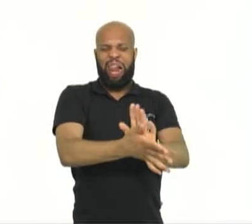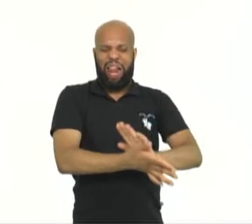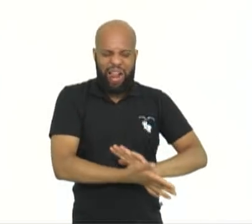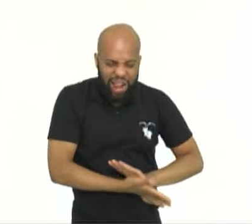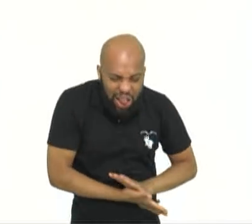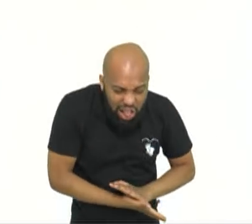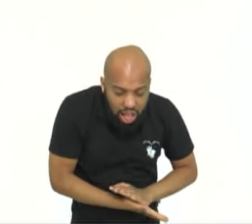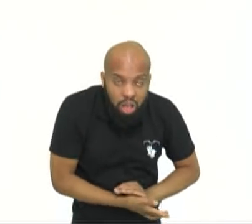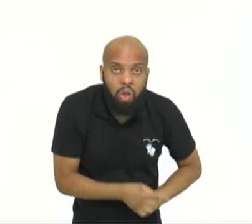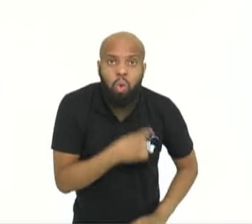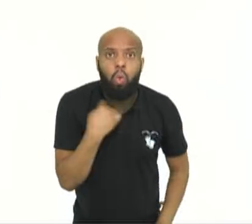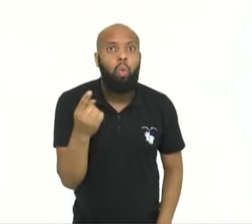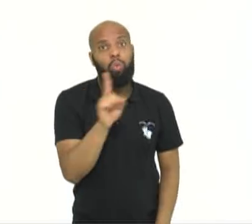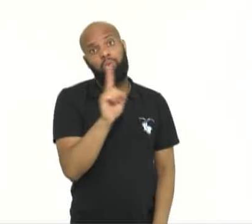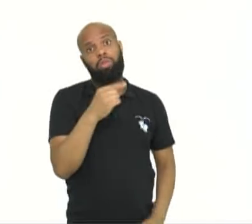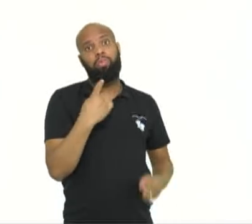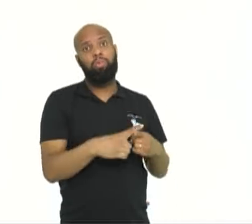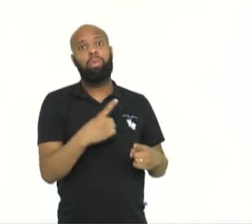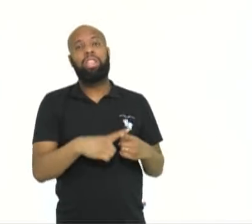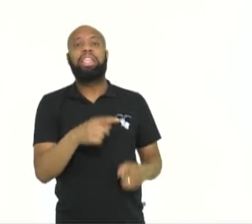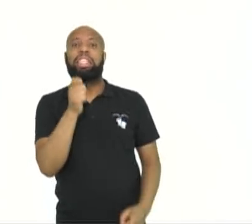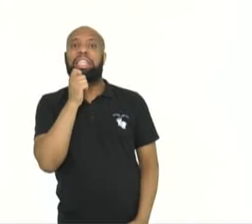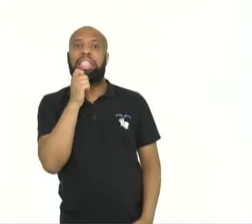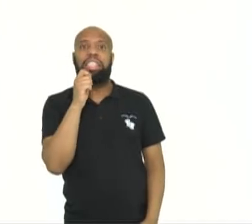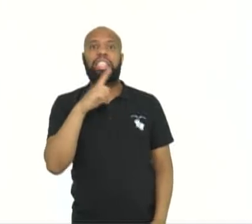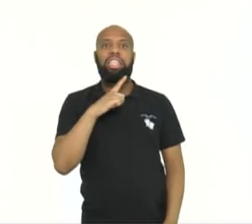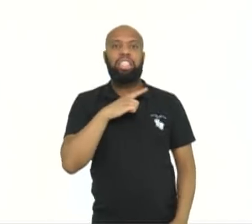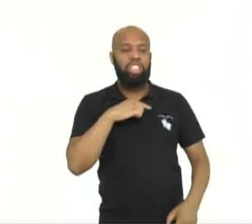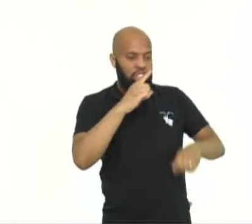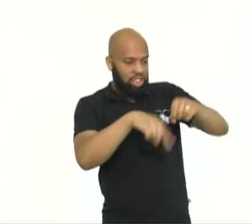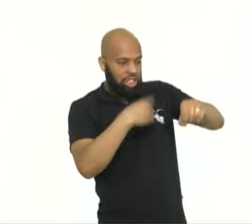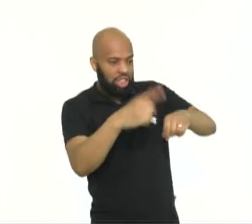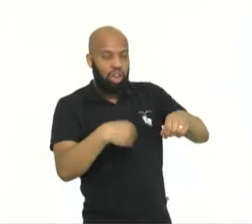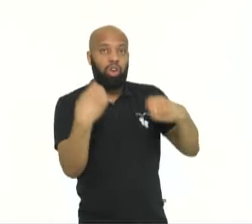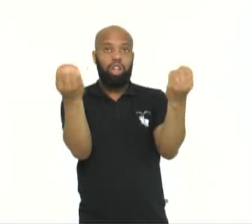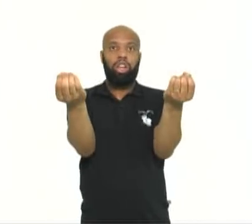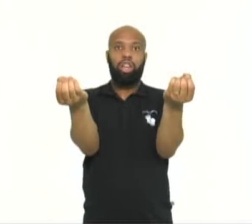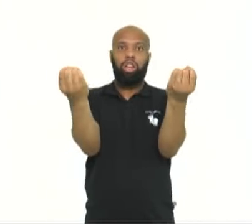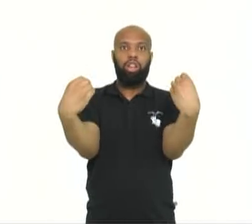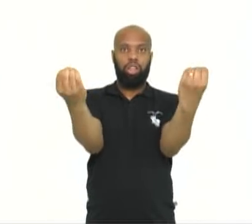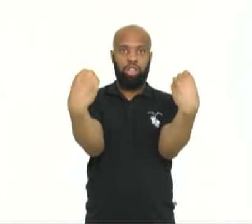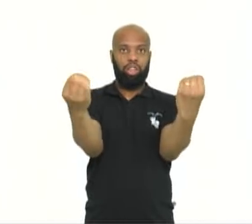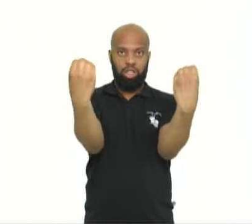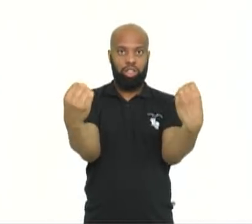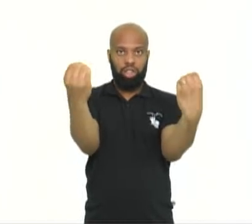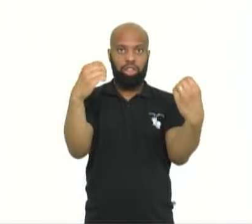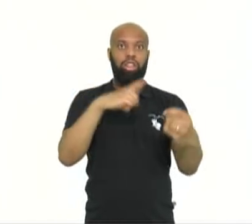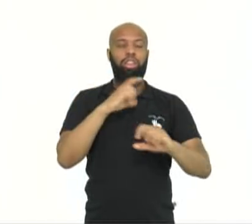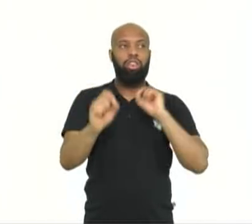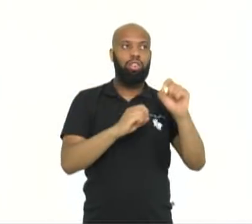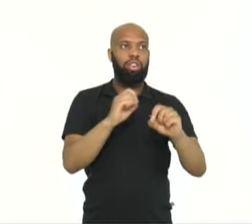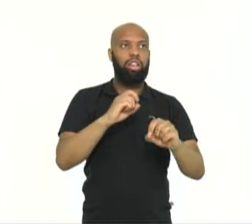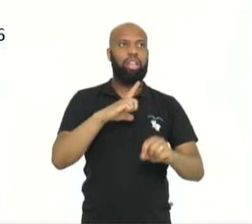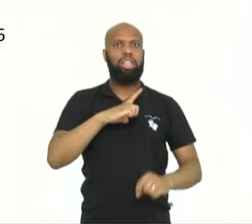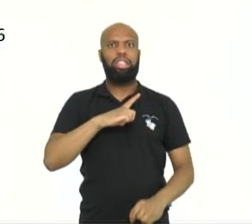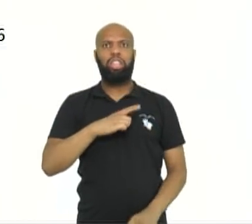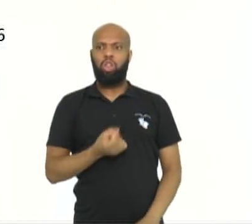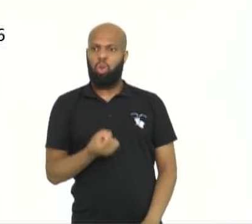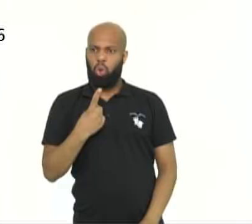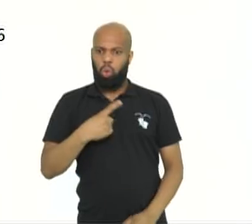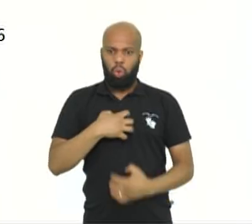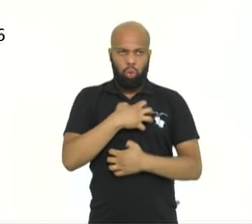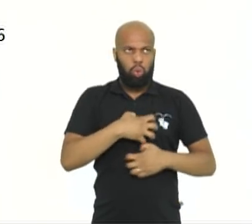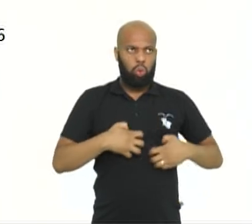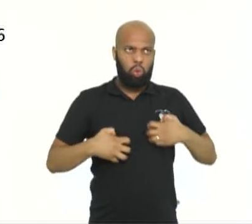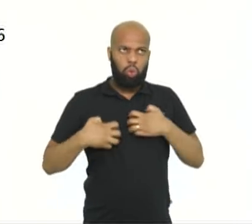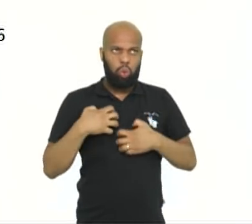que morto, porque as rodas ainda giravam no ar, nos últimos transes de uma teimosa agonia.